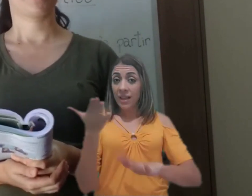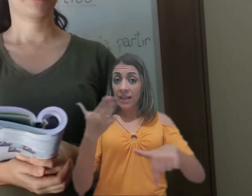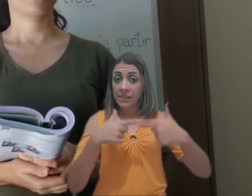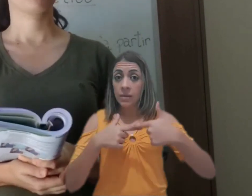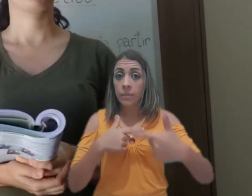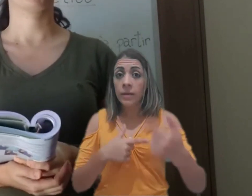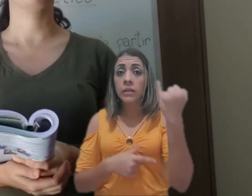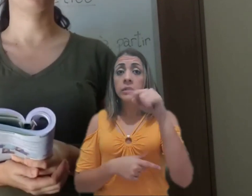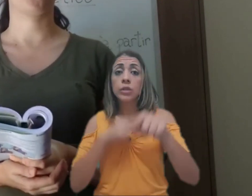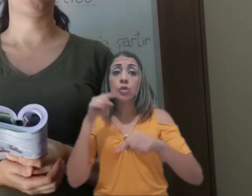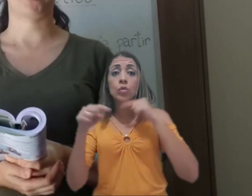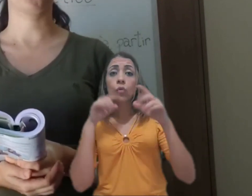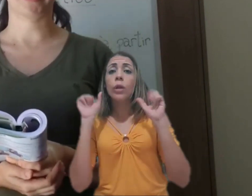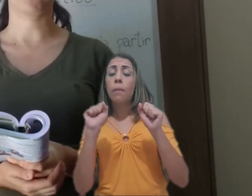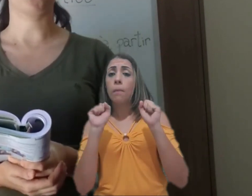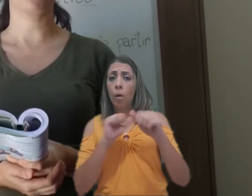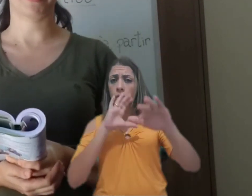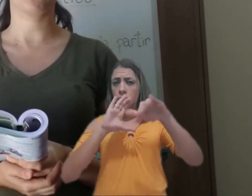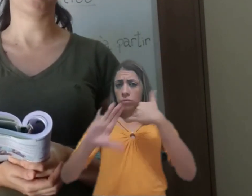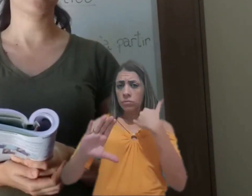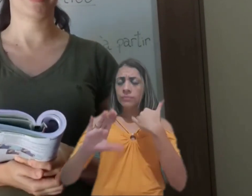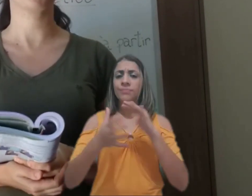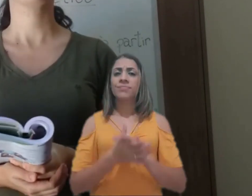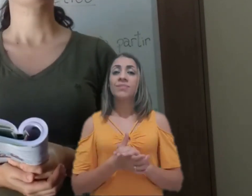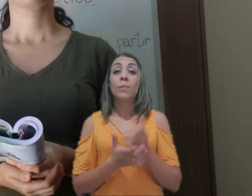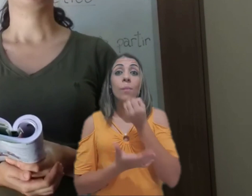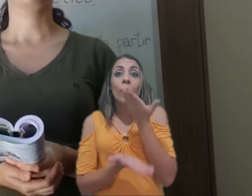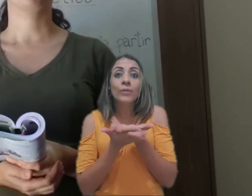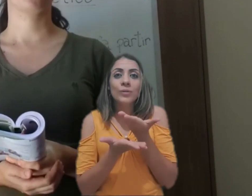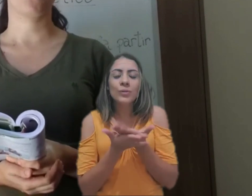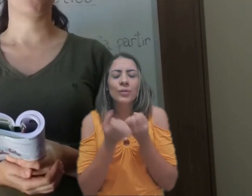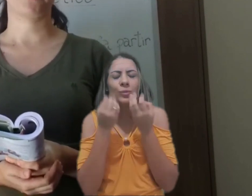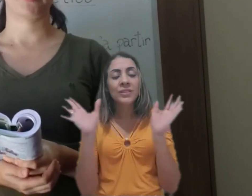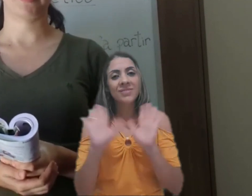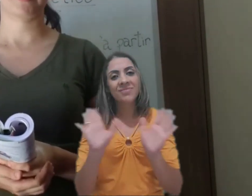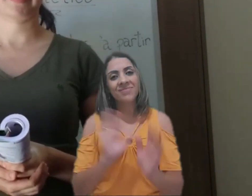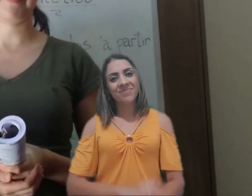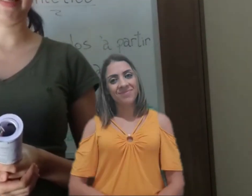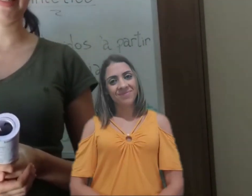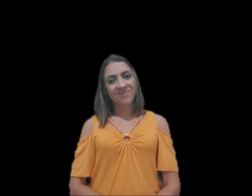atividades da semana. Qualquer dúvida pode entrar em contato no privado, no WhatsApp. E bons estudos para vocês. Até mais!